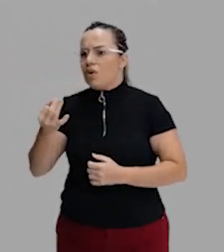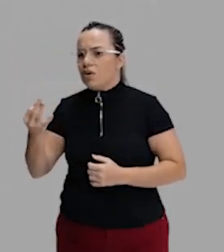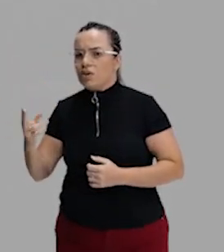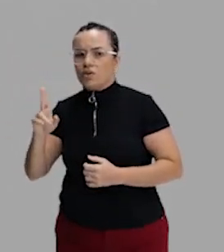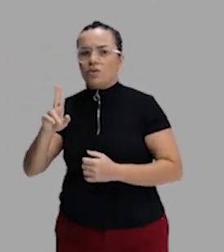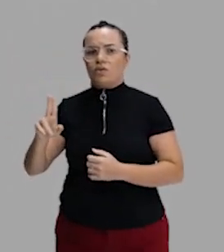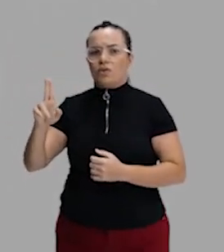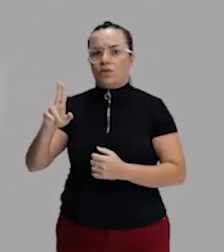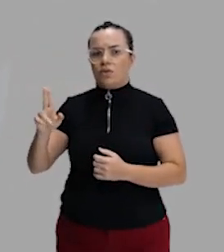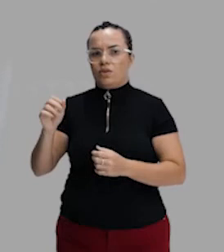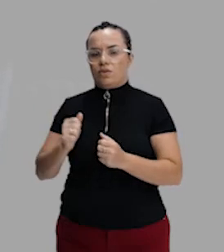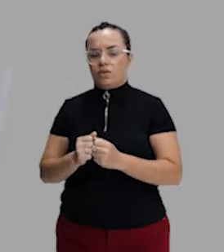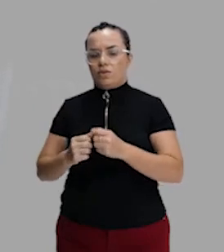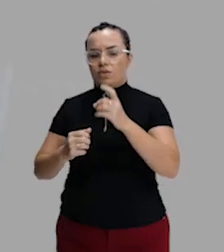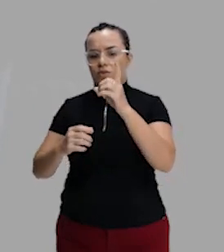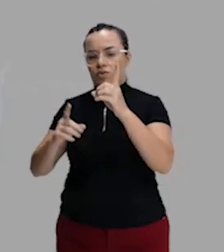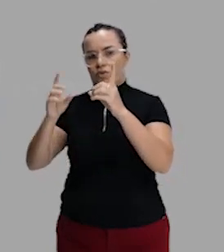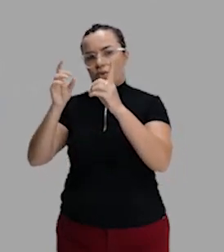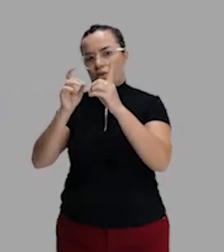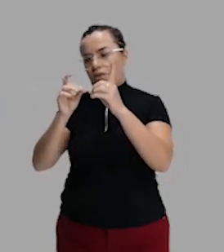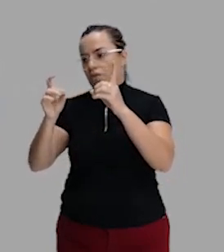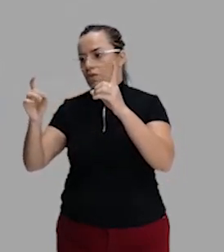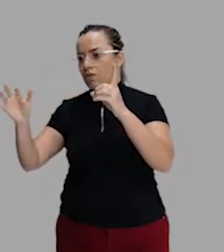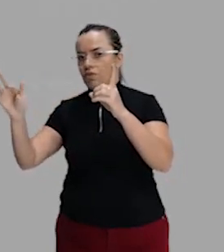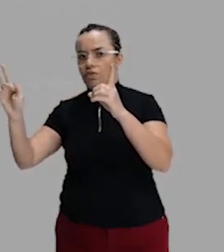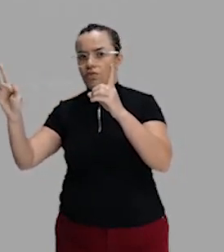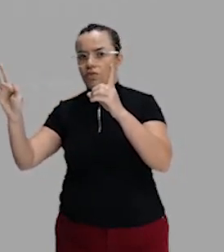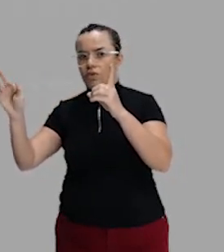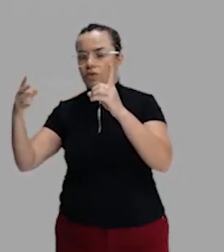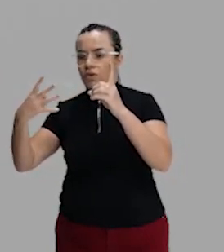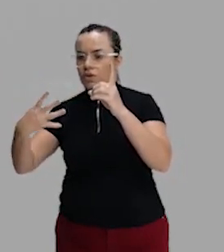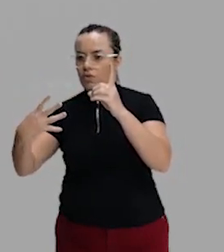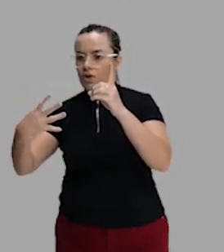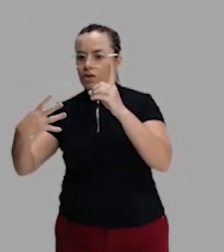Ó. Aqui é 4. Então, encontrei o